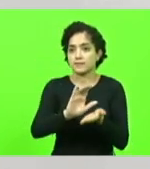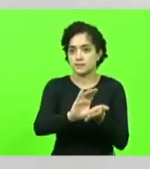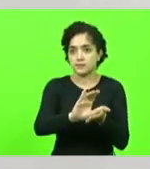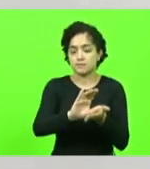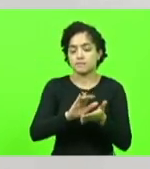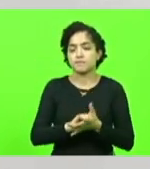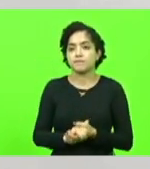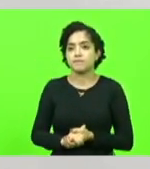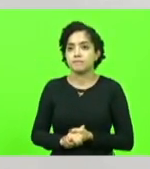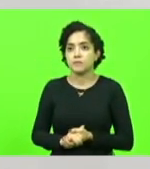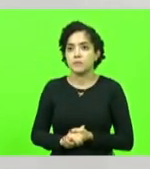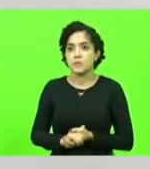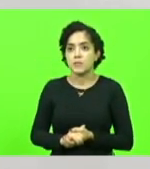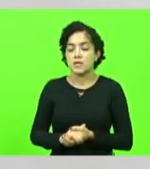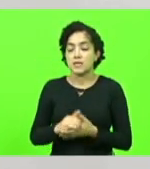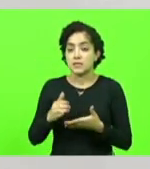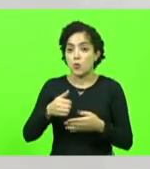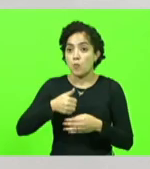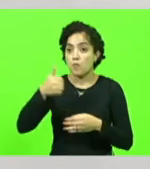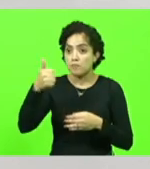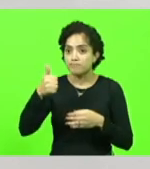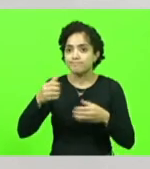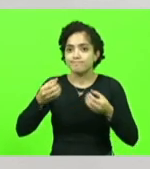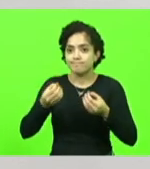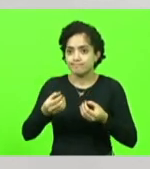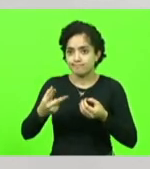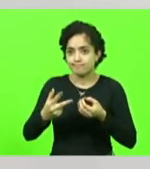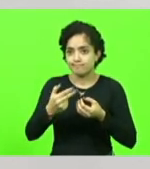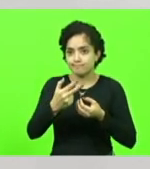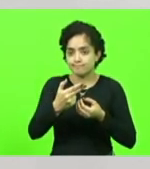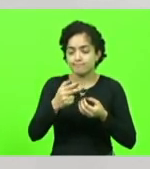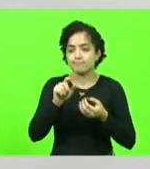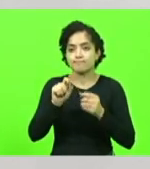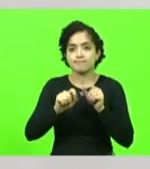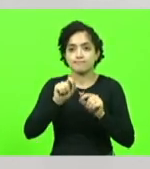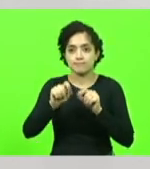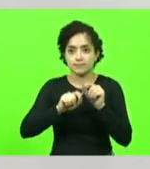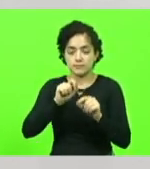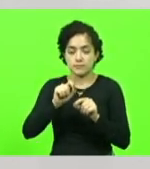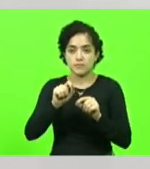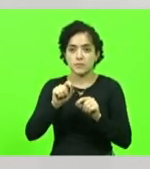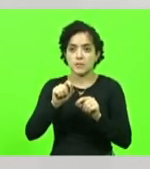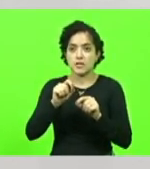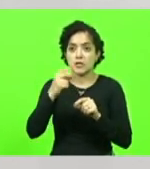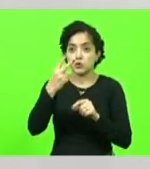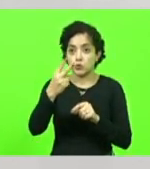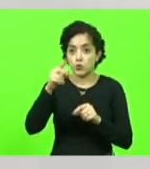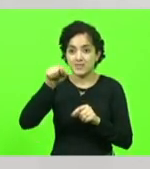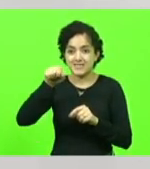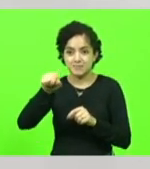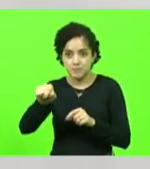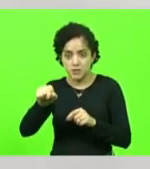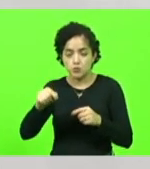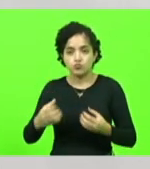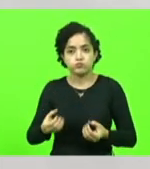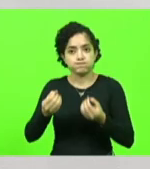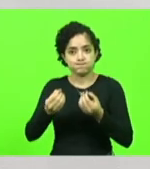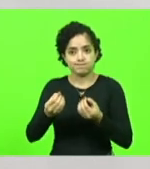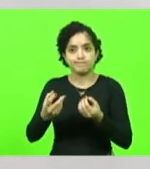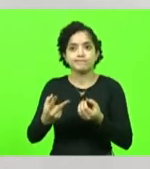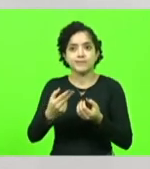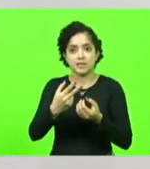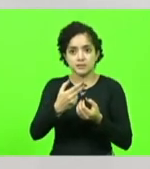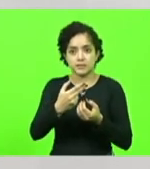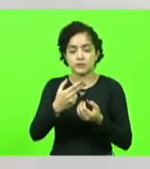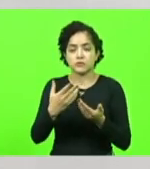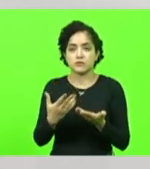A grande sacada das castrações, que o próximo ano nós vamos trabalhar com 2.000 castrações com uma contrapartida do município de Lages.